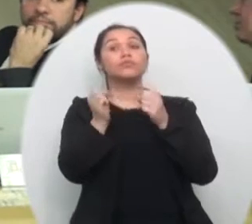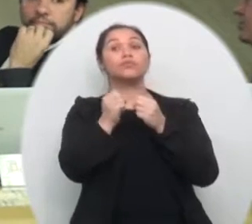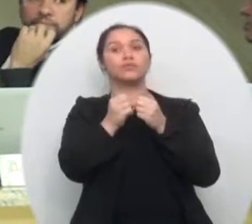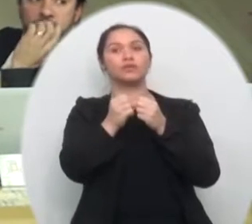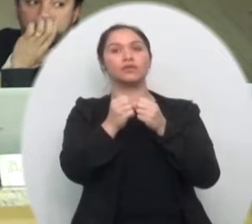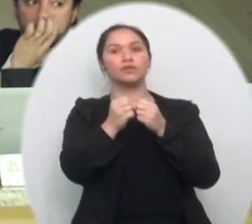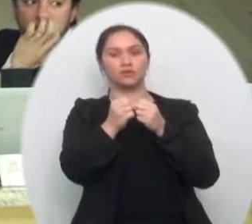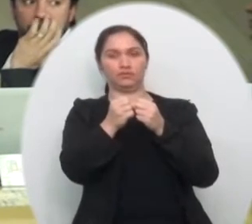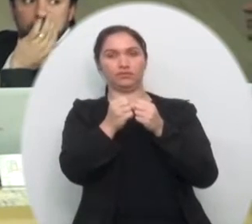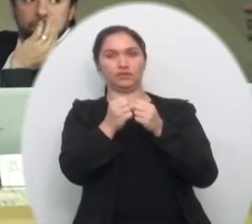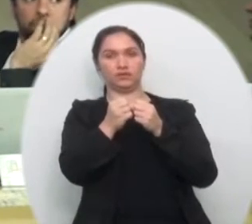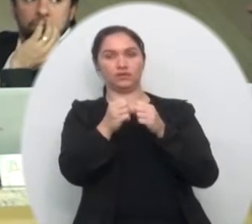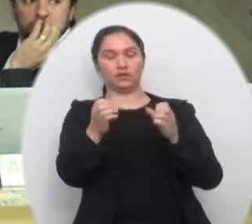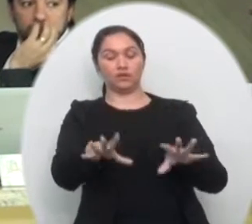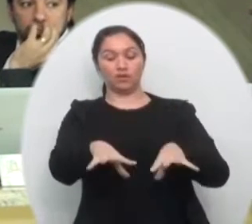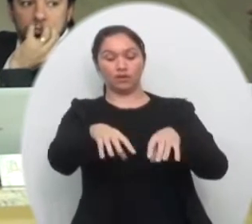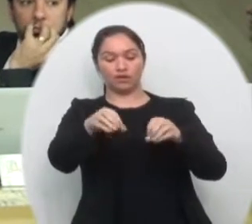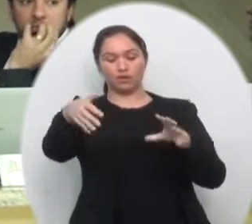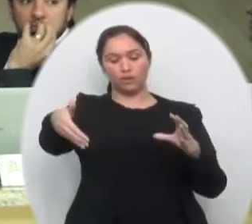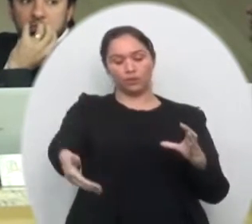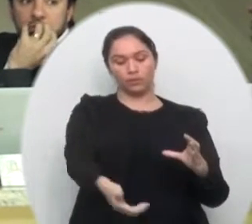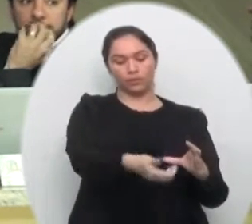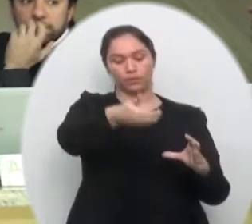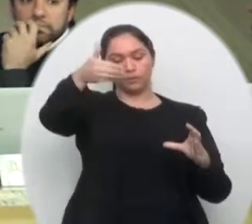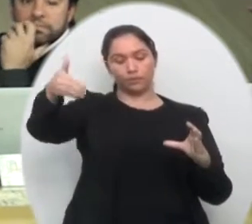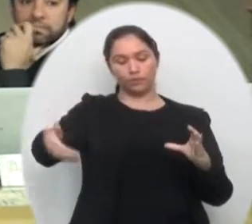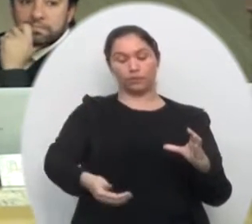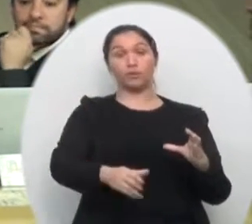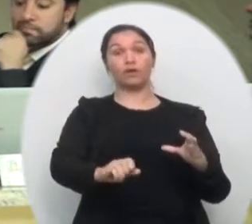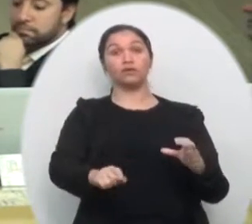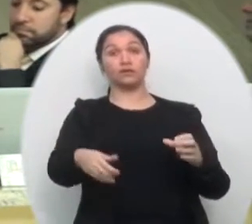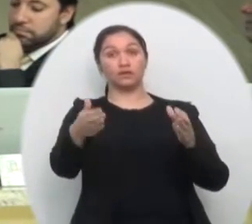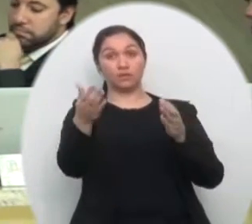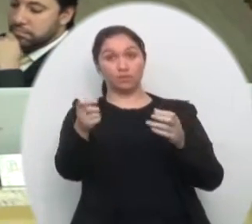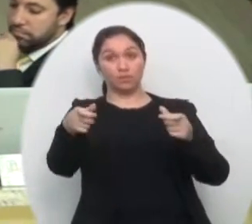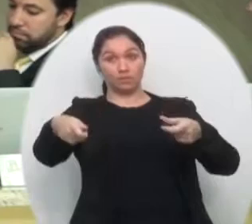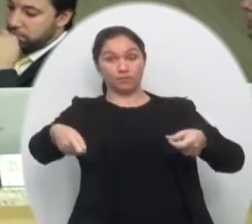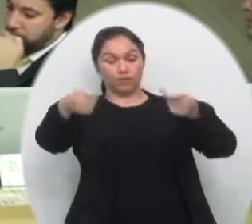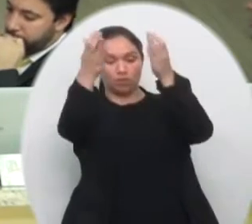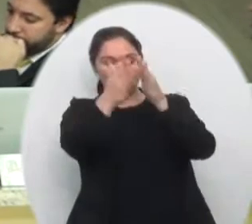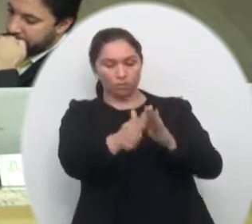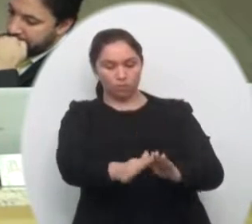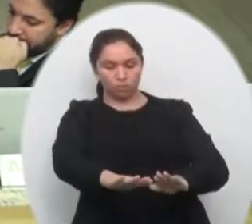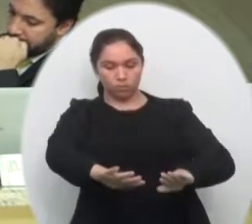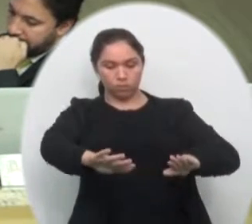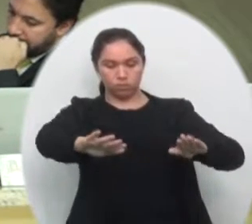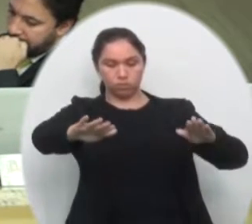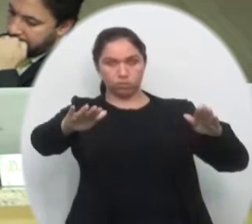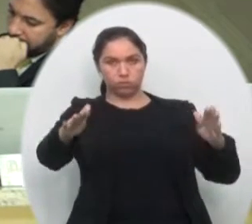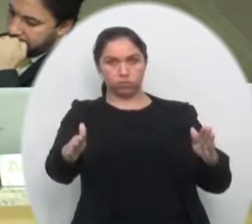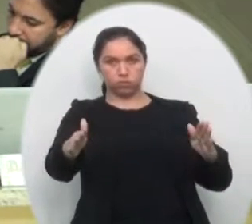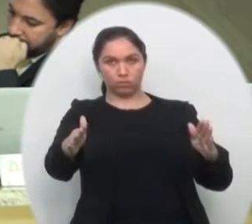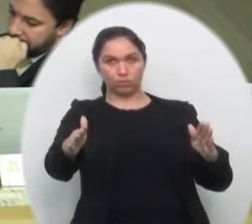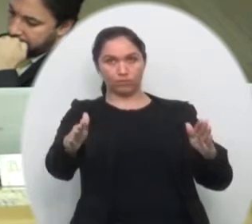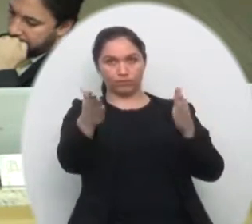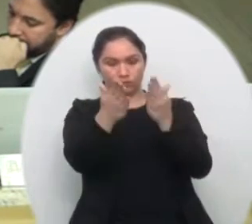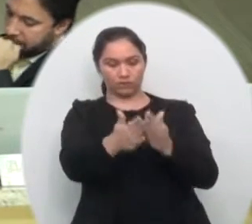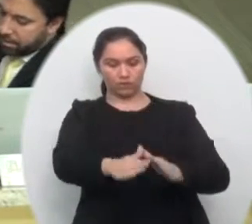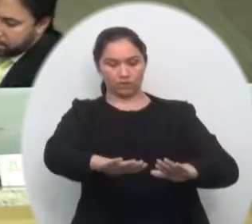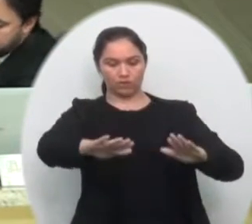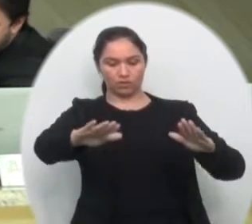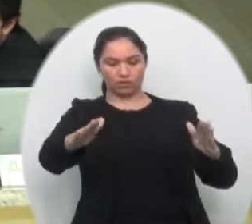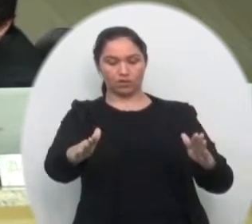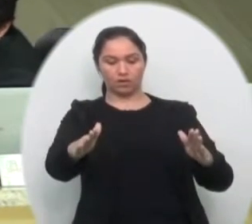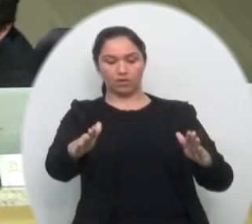a água não infiltrar por baixo do leito. Porém, a empresa colocou a lona nos 2 primeiros açudes.